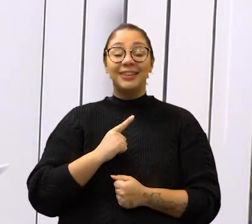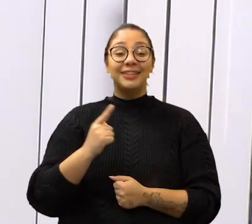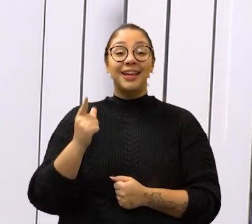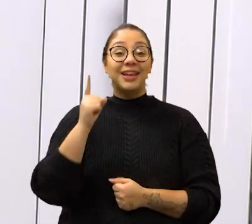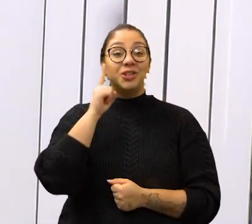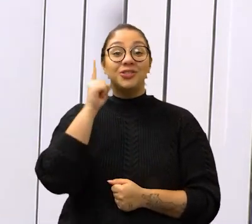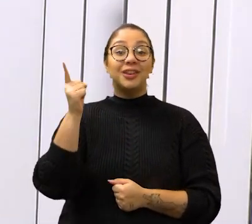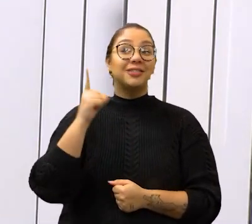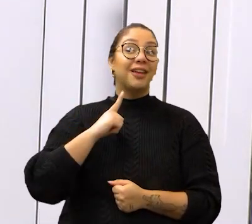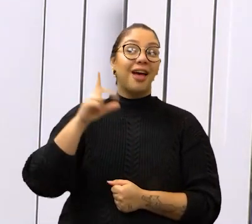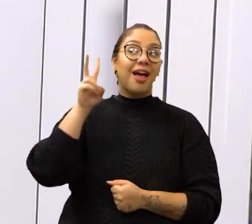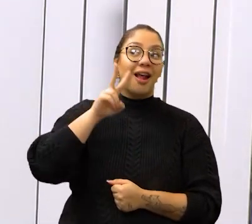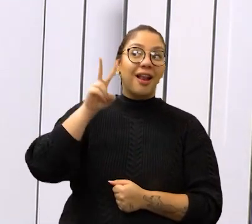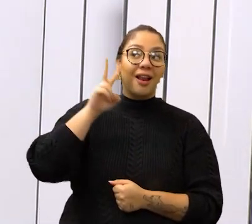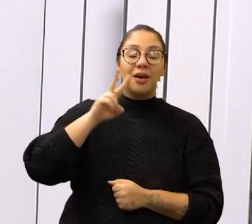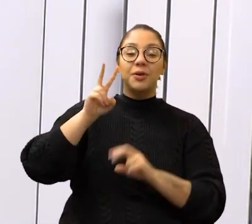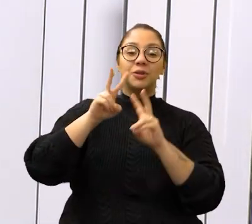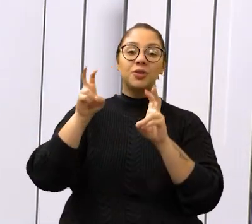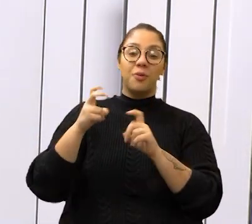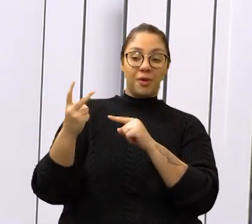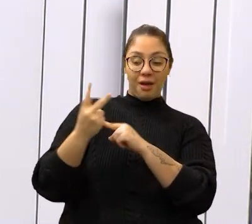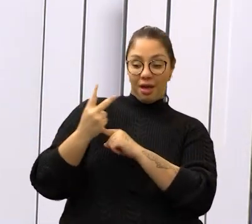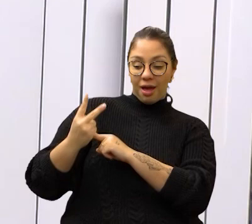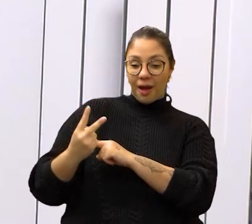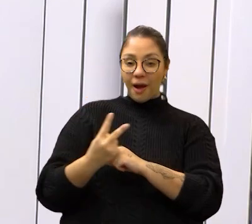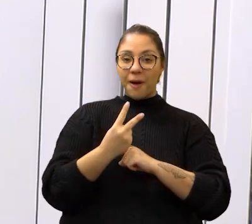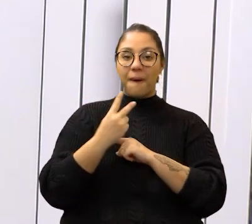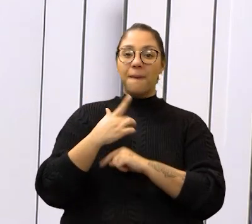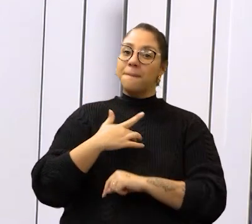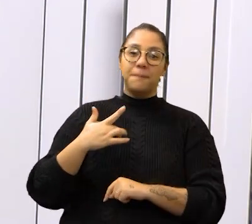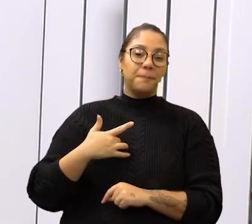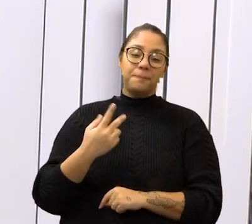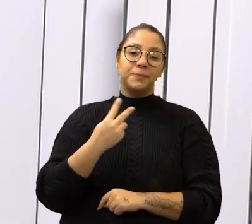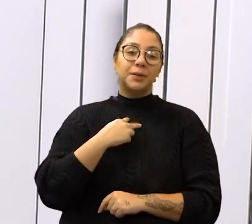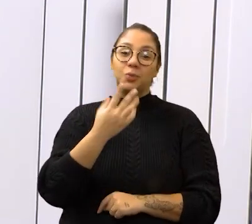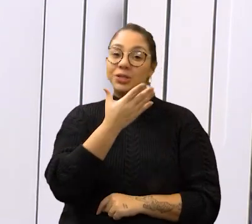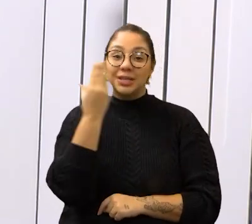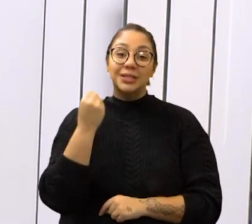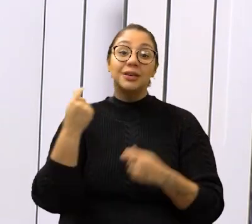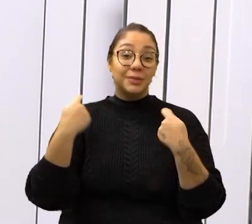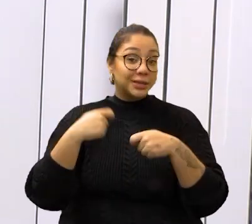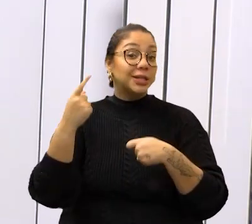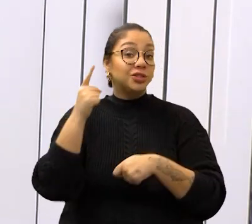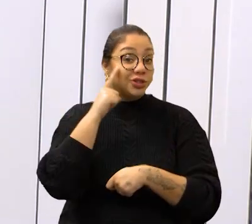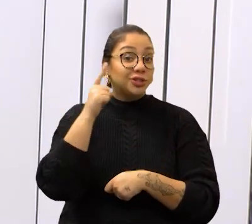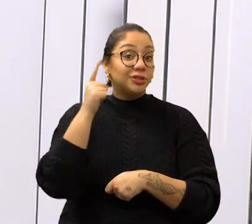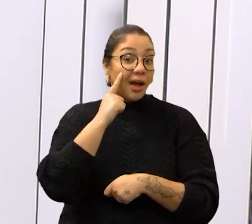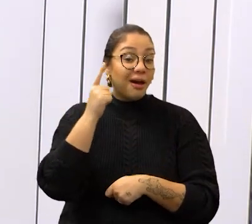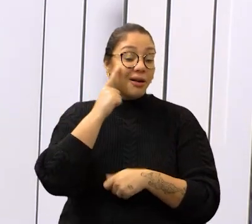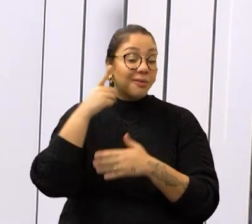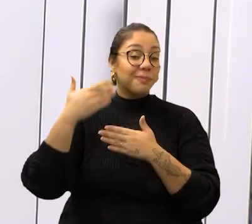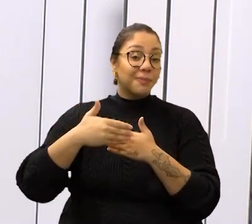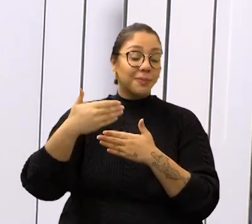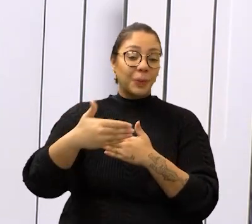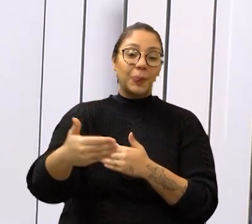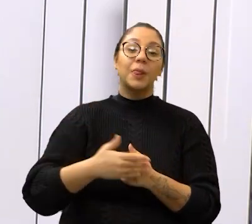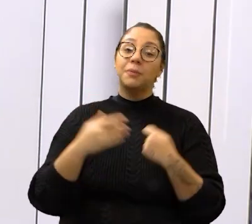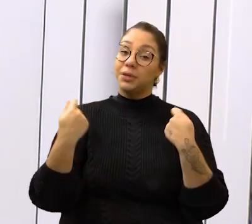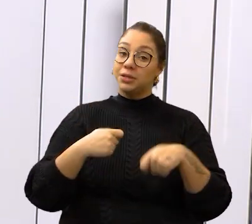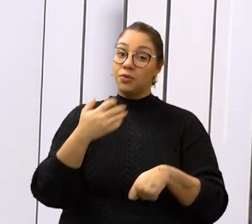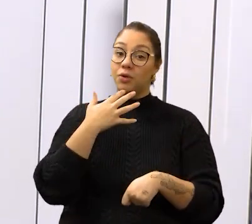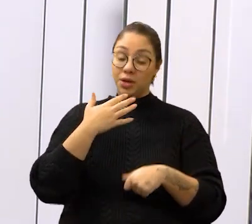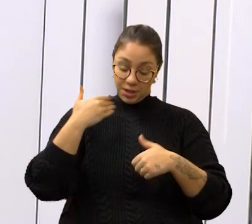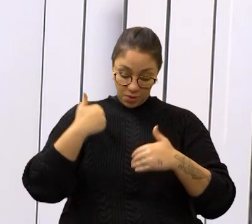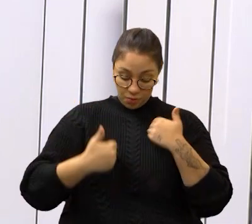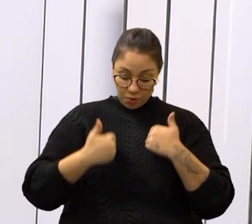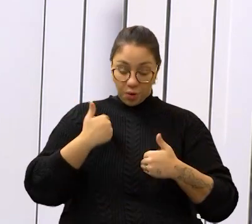nos lembram sobre os cuidados com a saúde, a gente não pode esquecer que o cuidado deve ser diário. É preciso conhecer o nosso corpo e entender